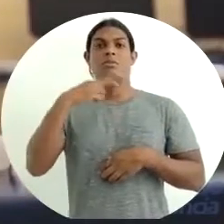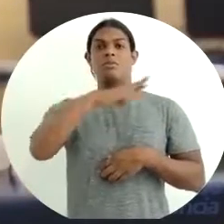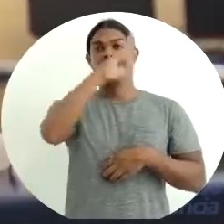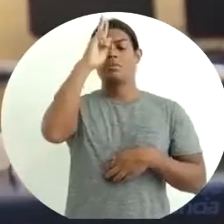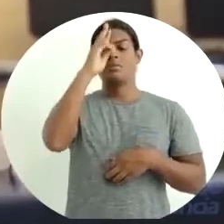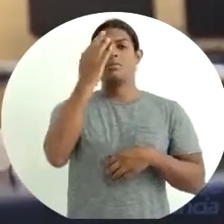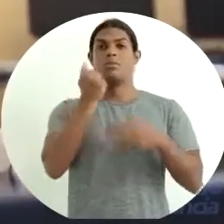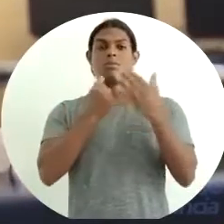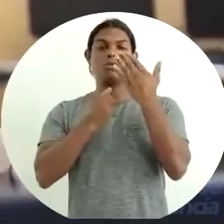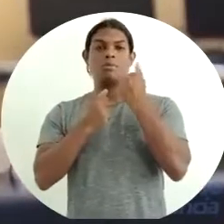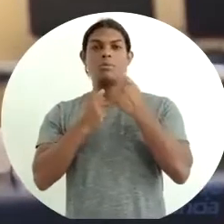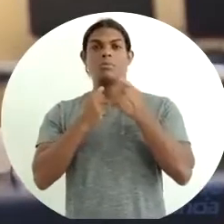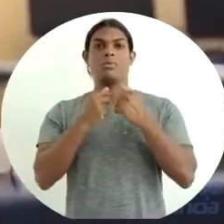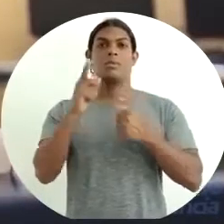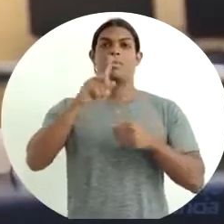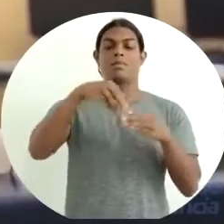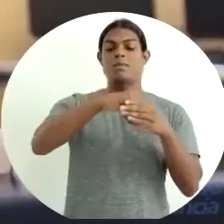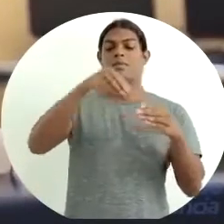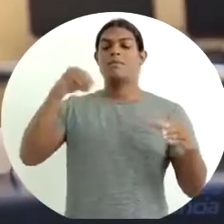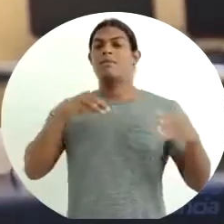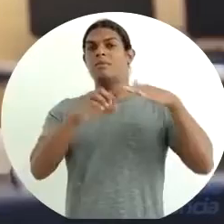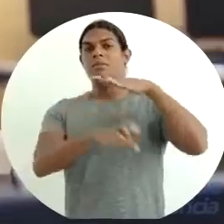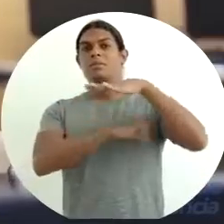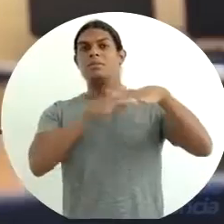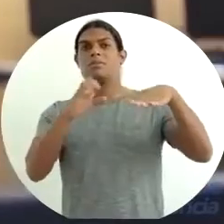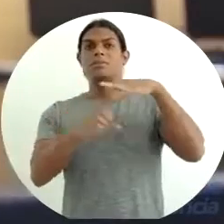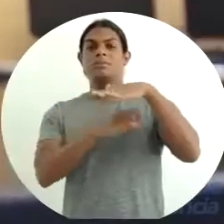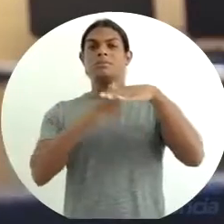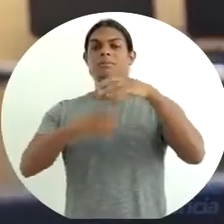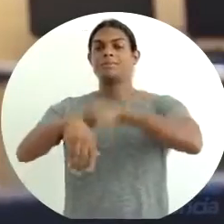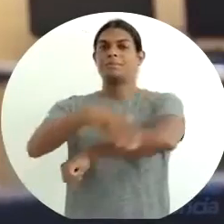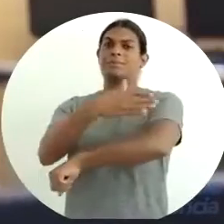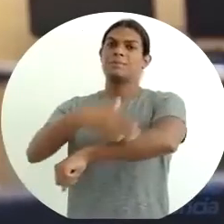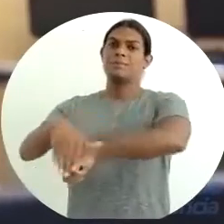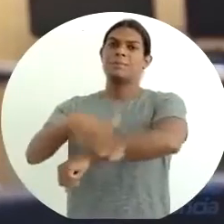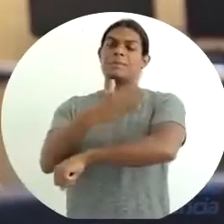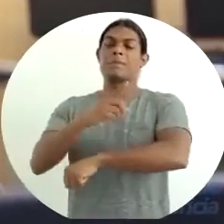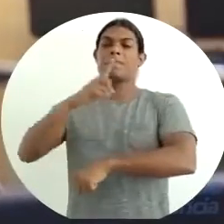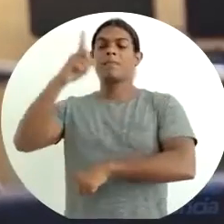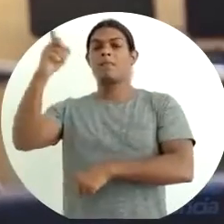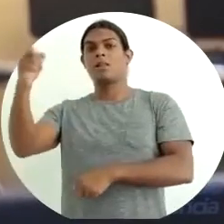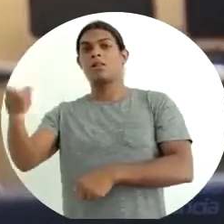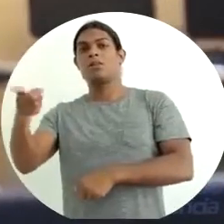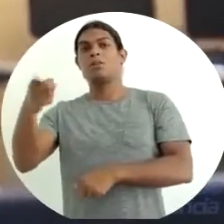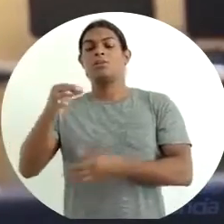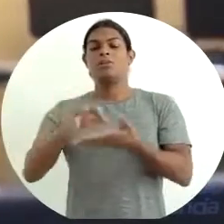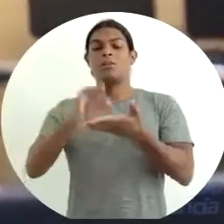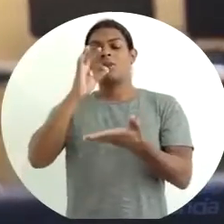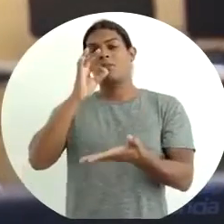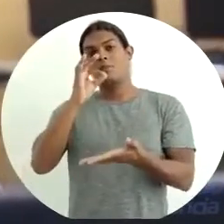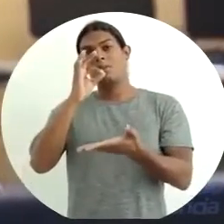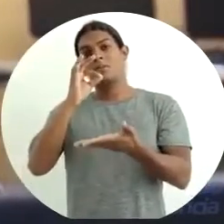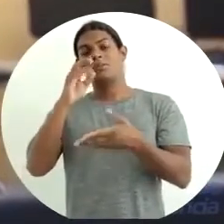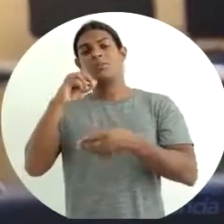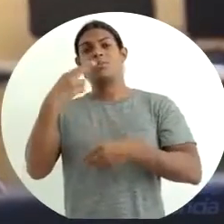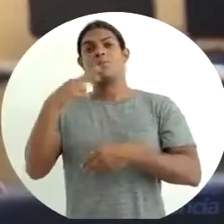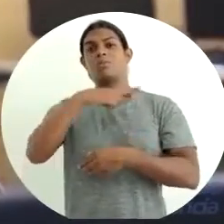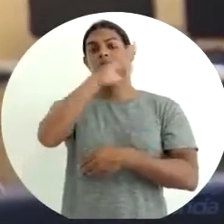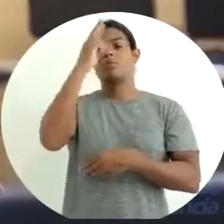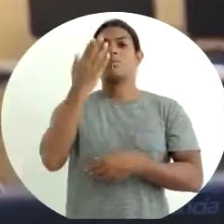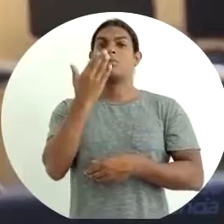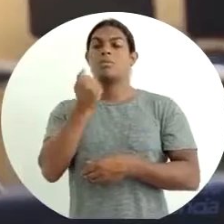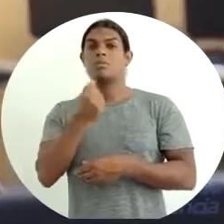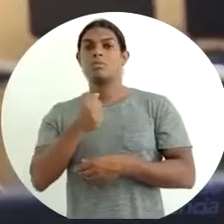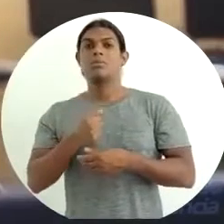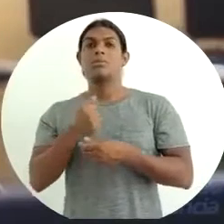empresa, vem na esquina tomar um cafezinho, vai almoçar no barzinho da esquina e vem sofrer um